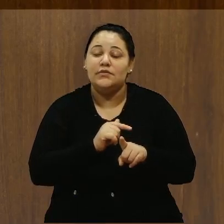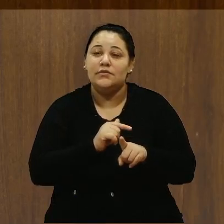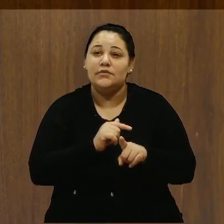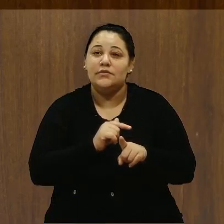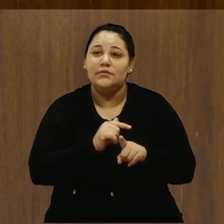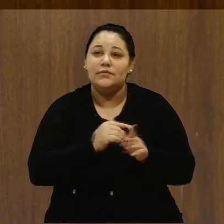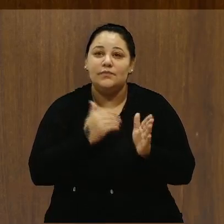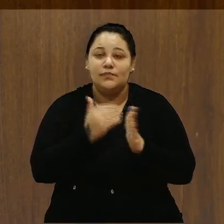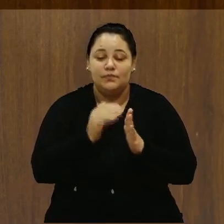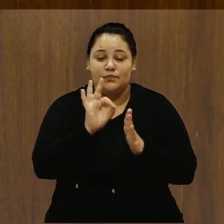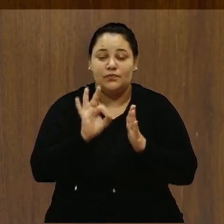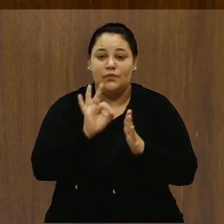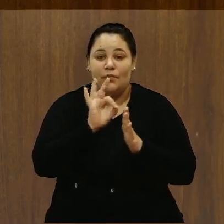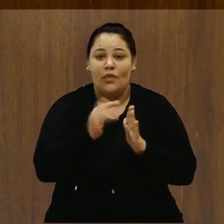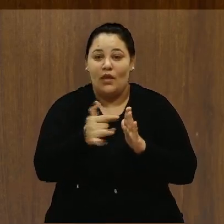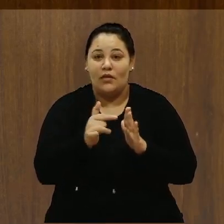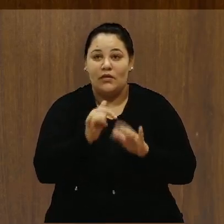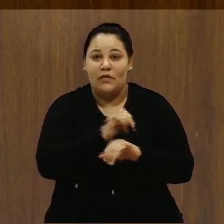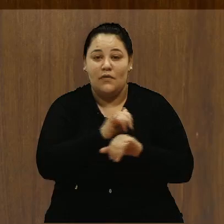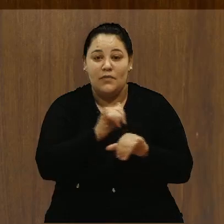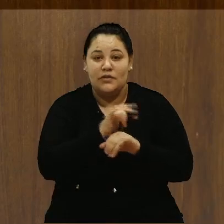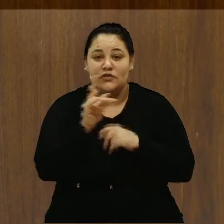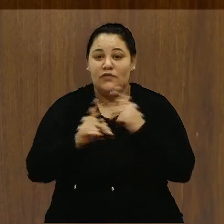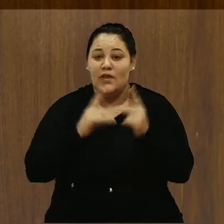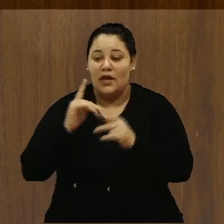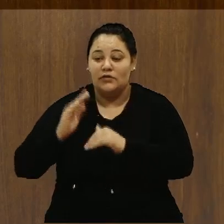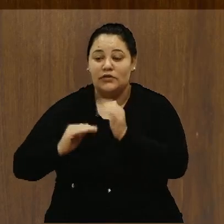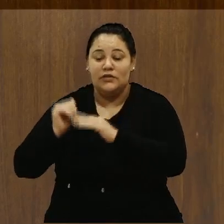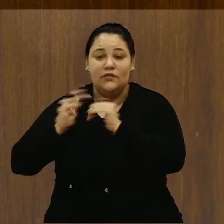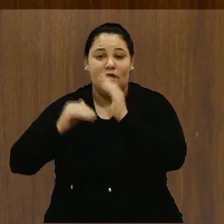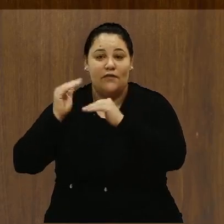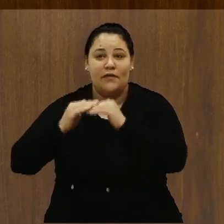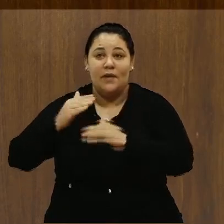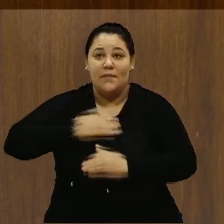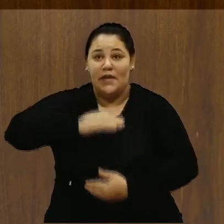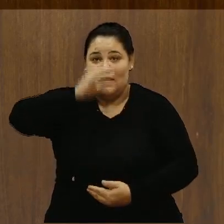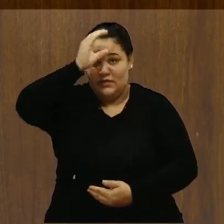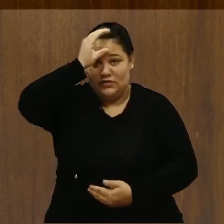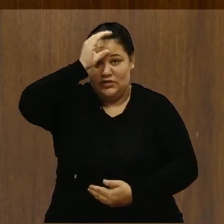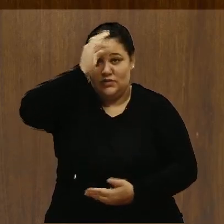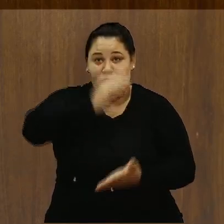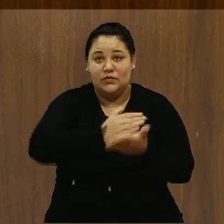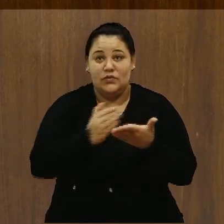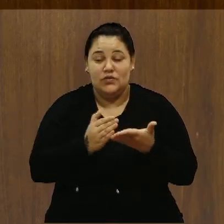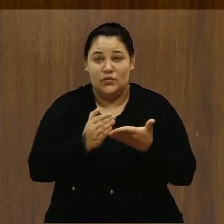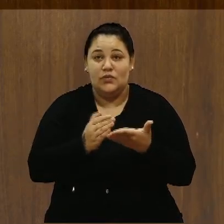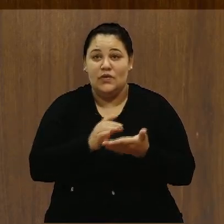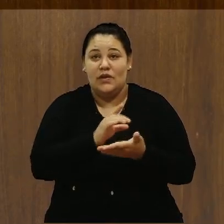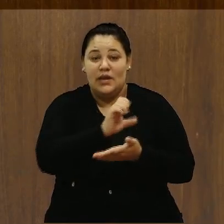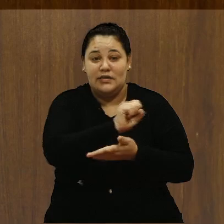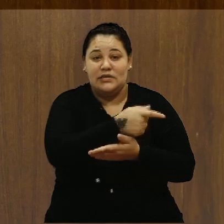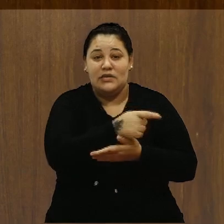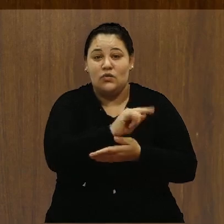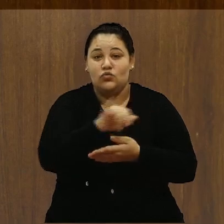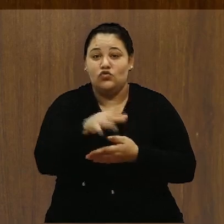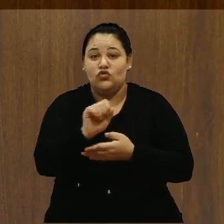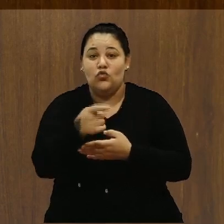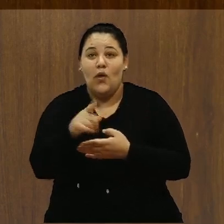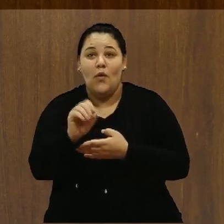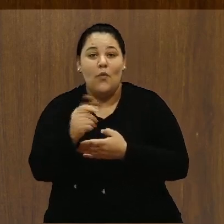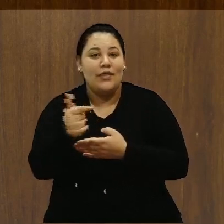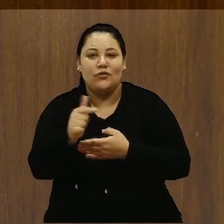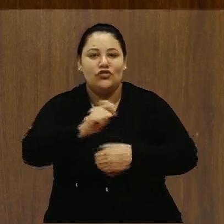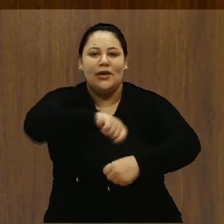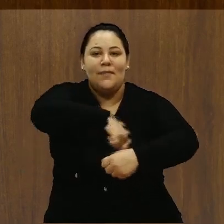significativa devido à desinformação com o trabalho que desenvolvem. Minha tia lecionou muito tempo na Felipe Camarão, lá em São João da Quarta Légua, e não tinha